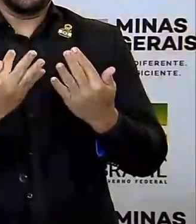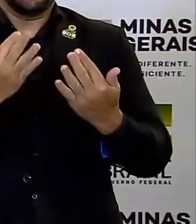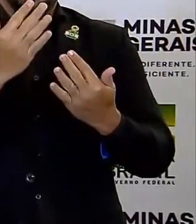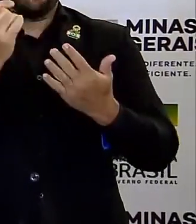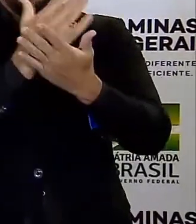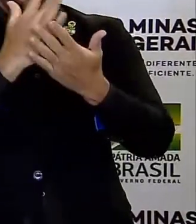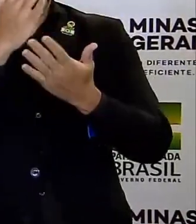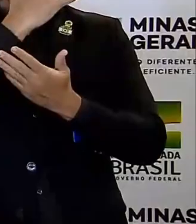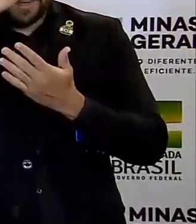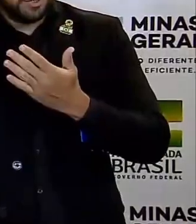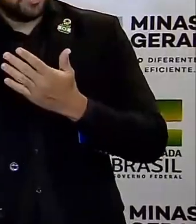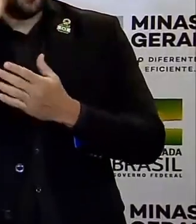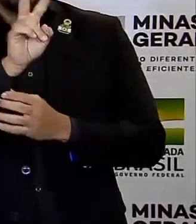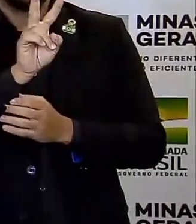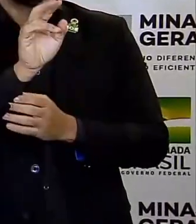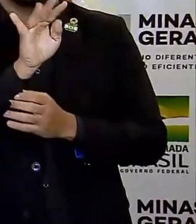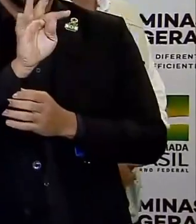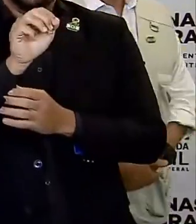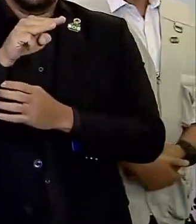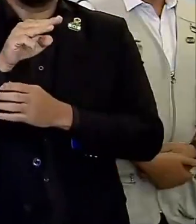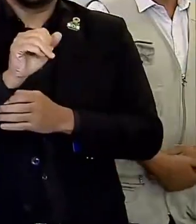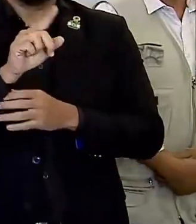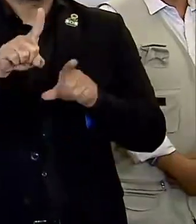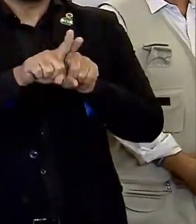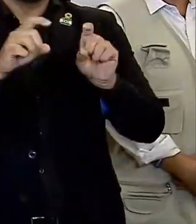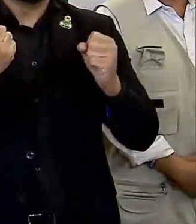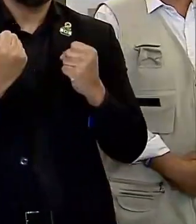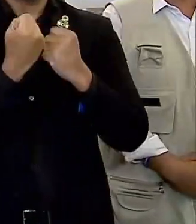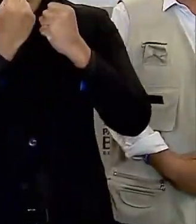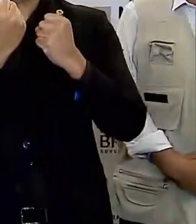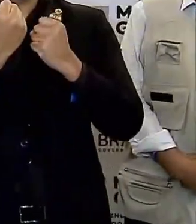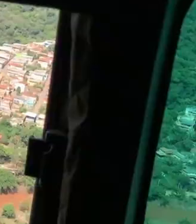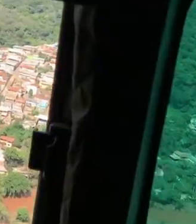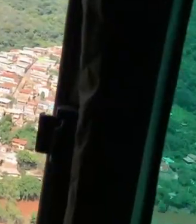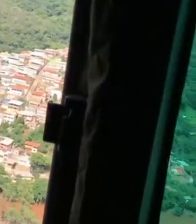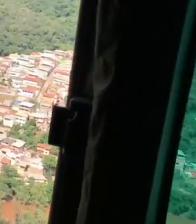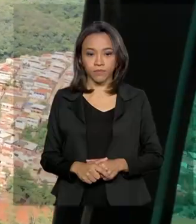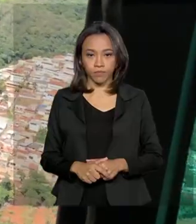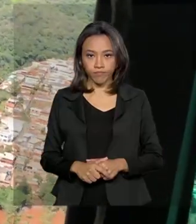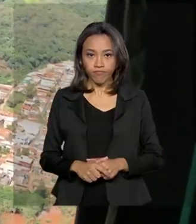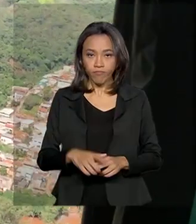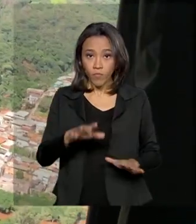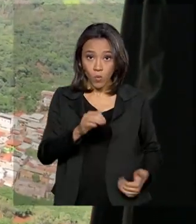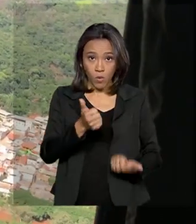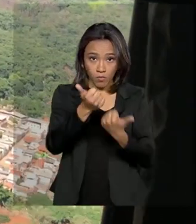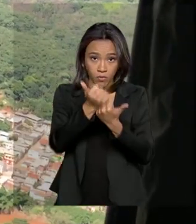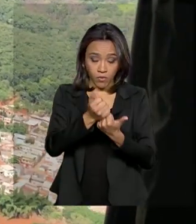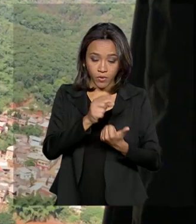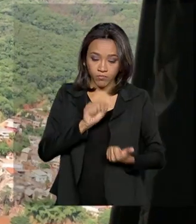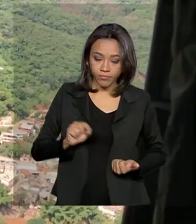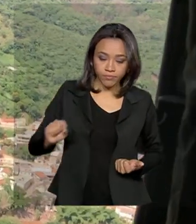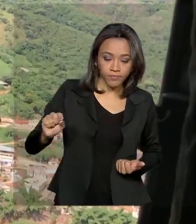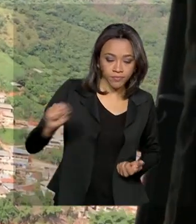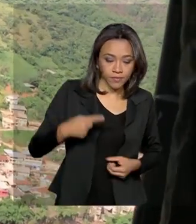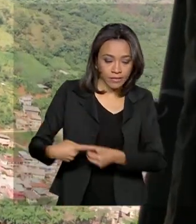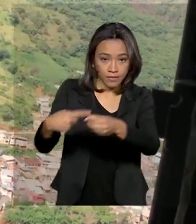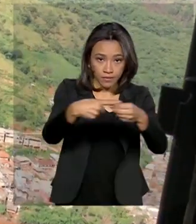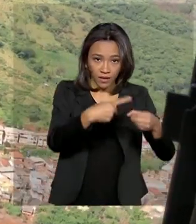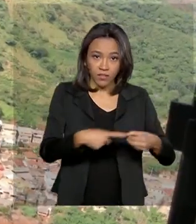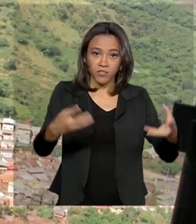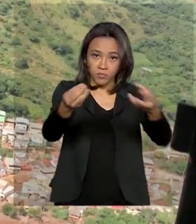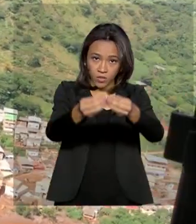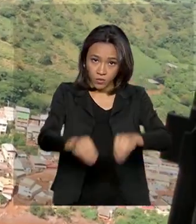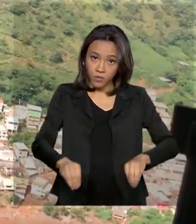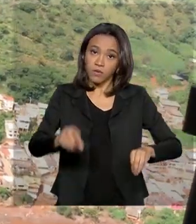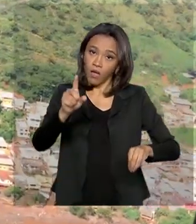lado do sofrimento do povo aqui de Minas Gerais. O apoio às cidades afetadas vem também em